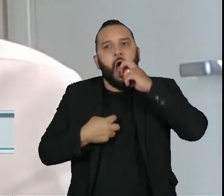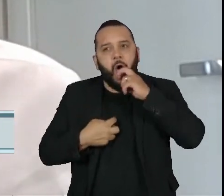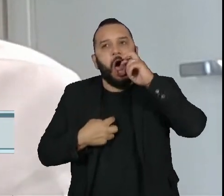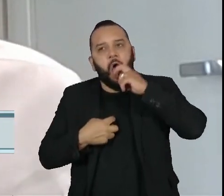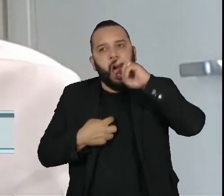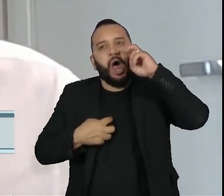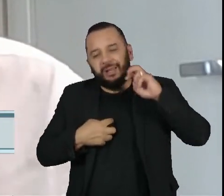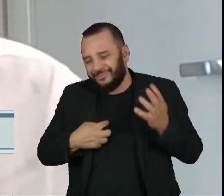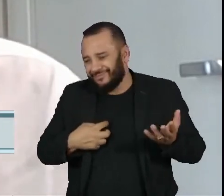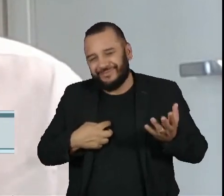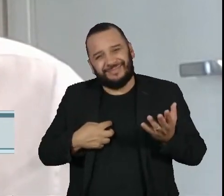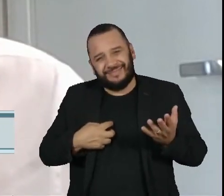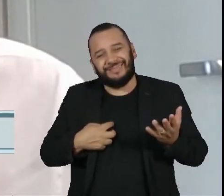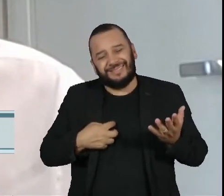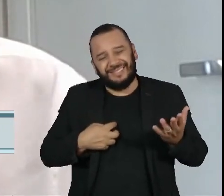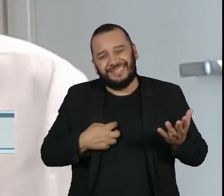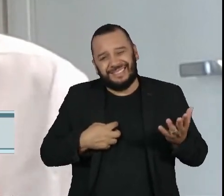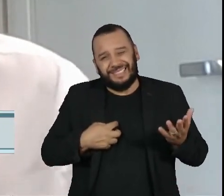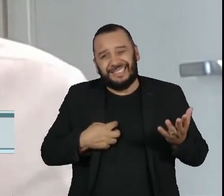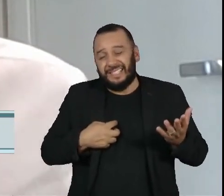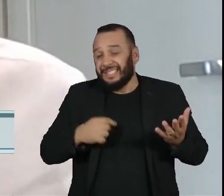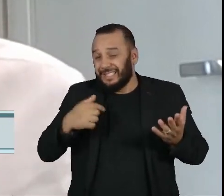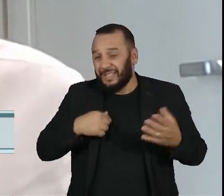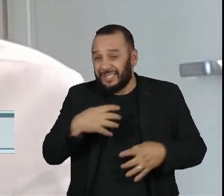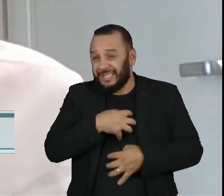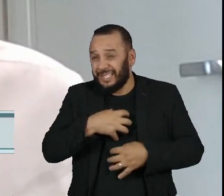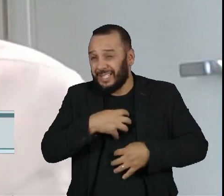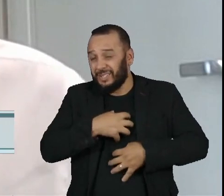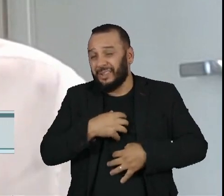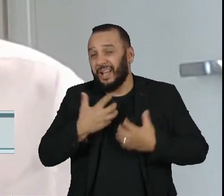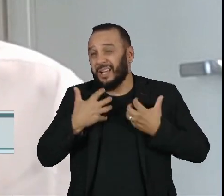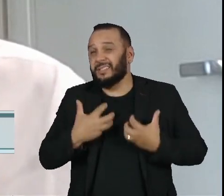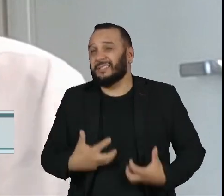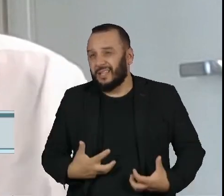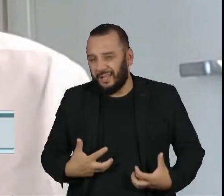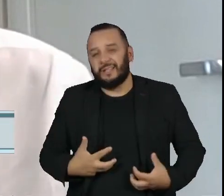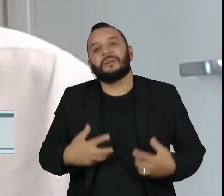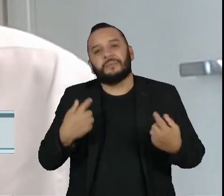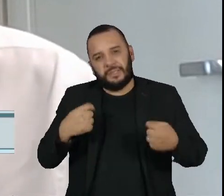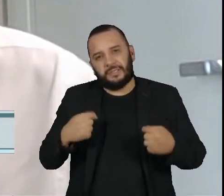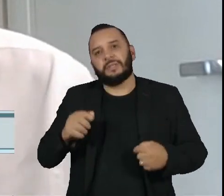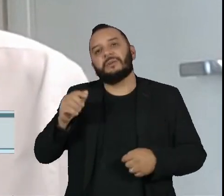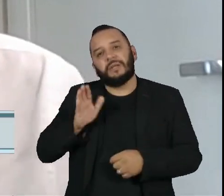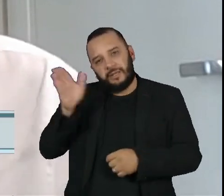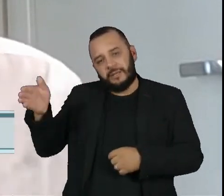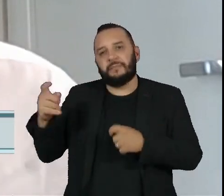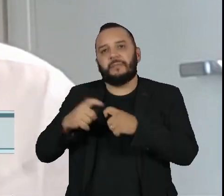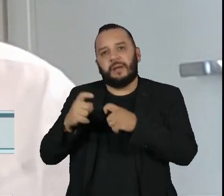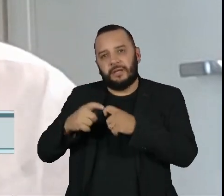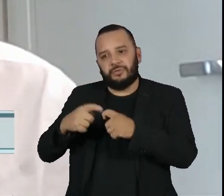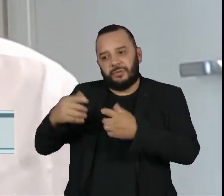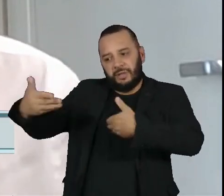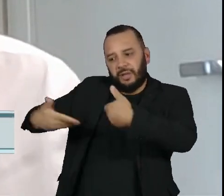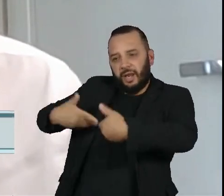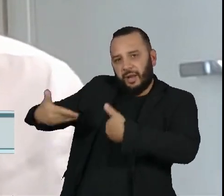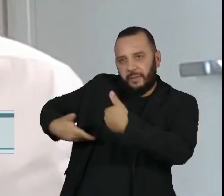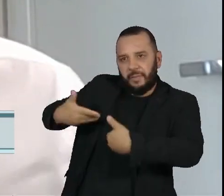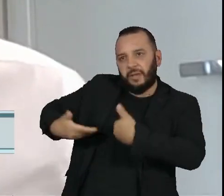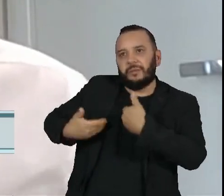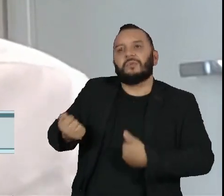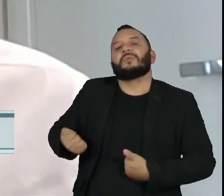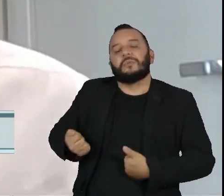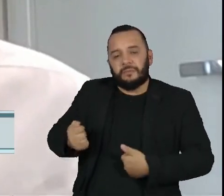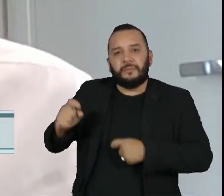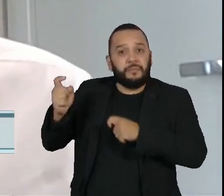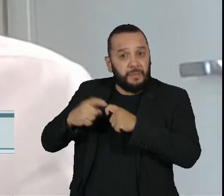organizar meu sono de um modo adequado, se eu me sinto cansado ao longo do dia inteiro, aí eu preciso de ajuda profissional. Nesse caso, eu devo procurar ou